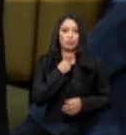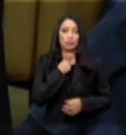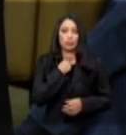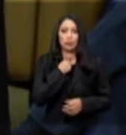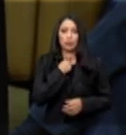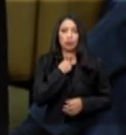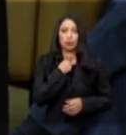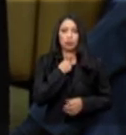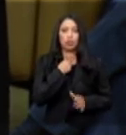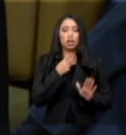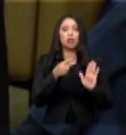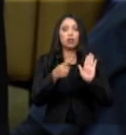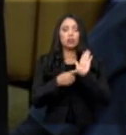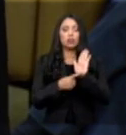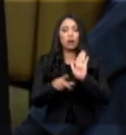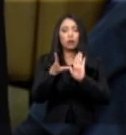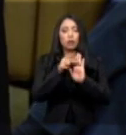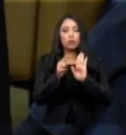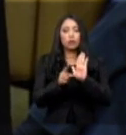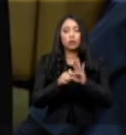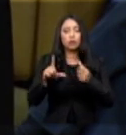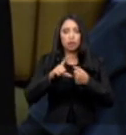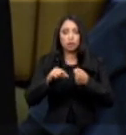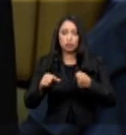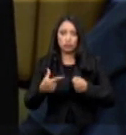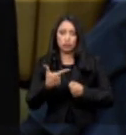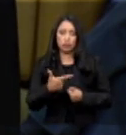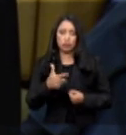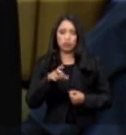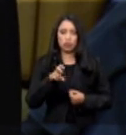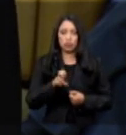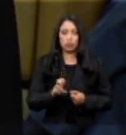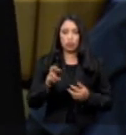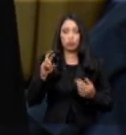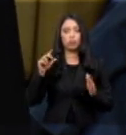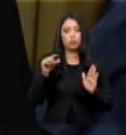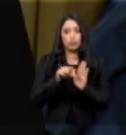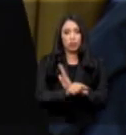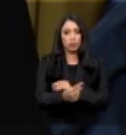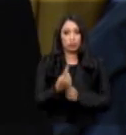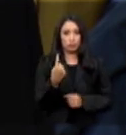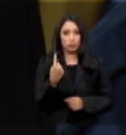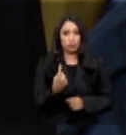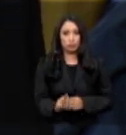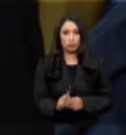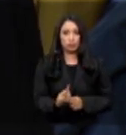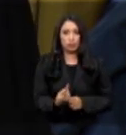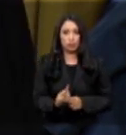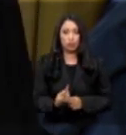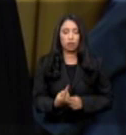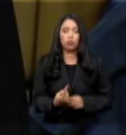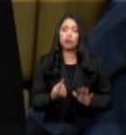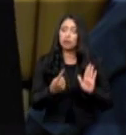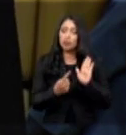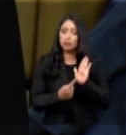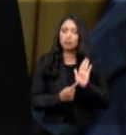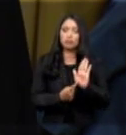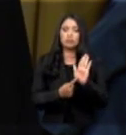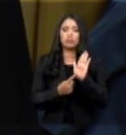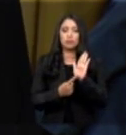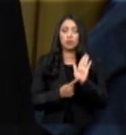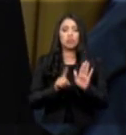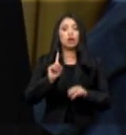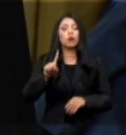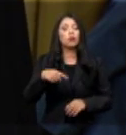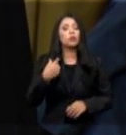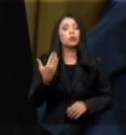o conteúdo do artigo 25, parágrafo 1º, que é emblemático, ministro Marco Aurélio, quando